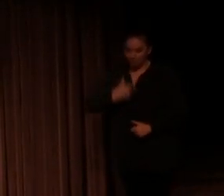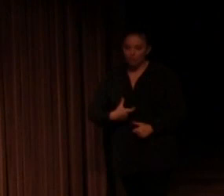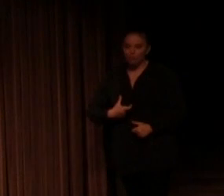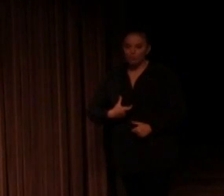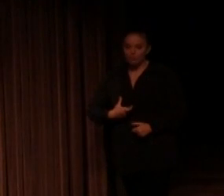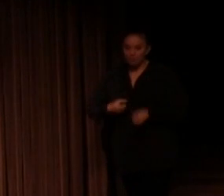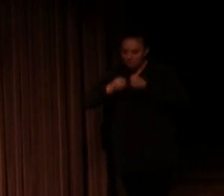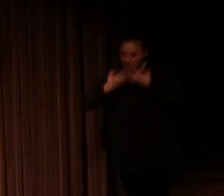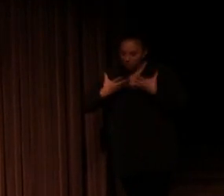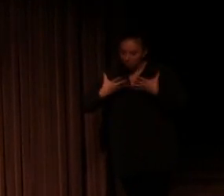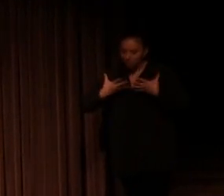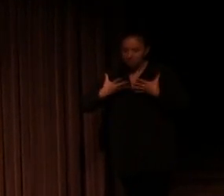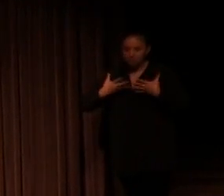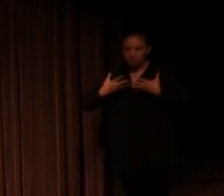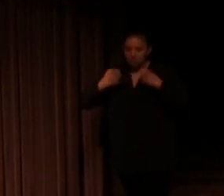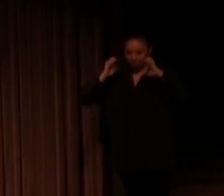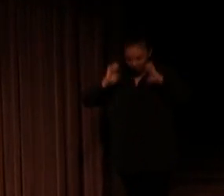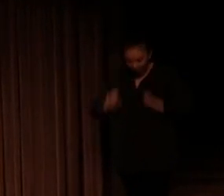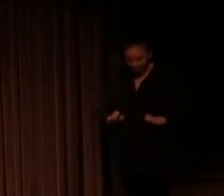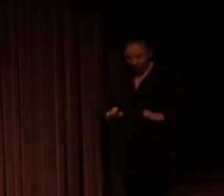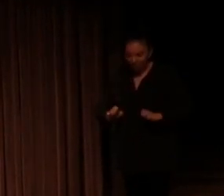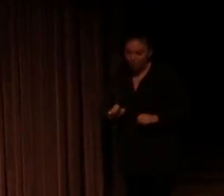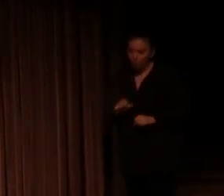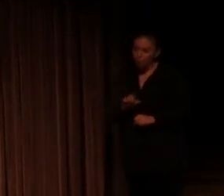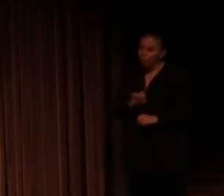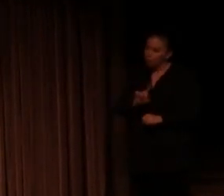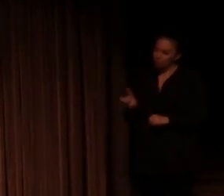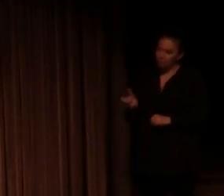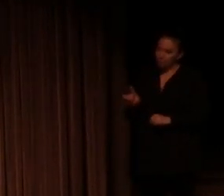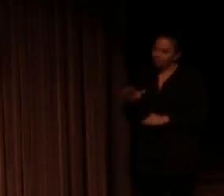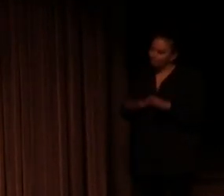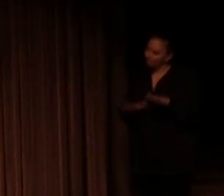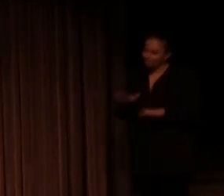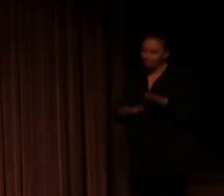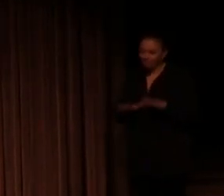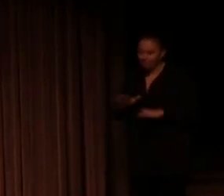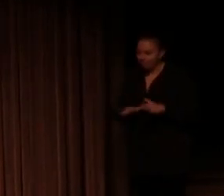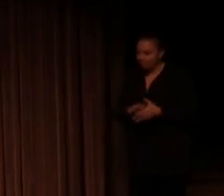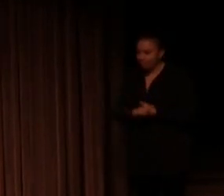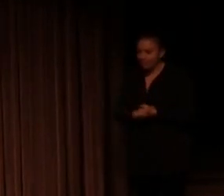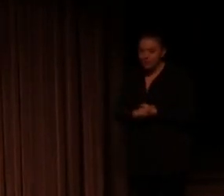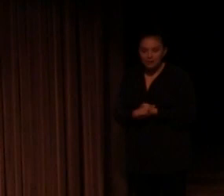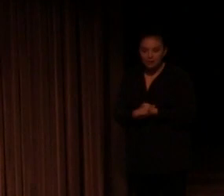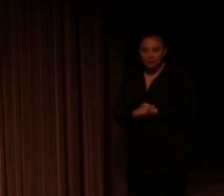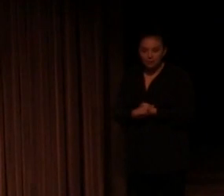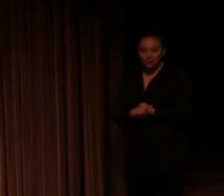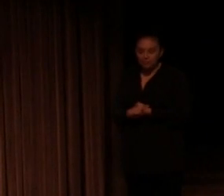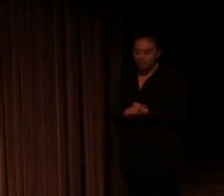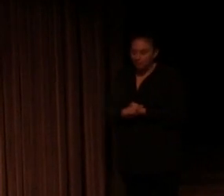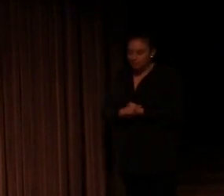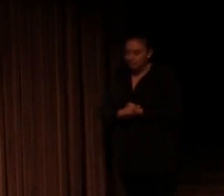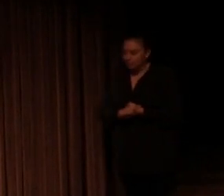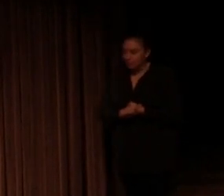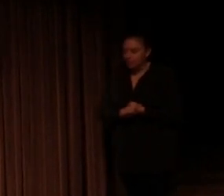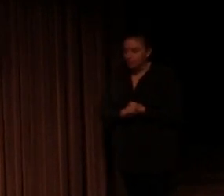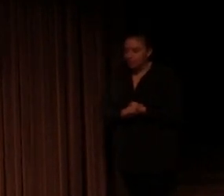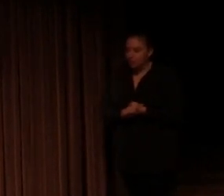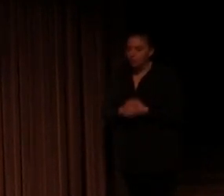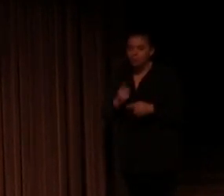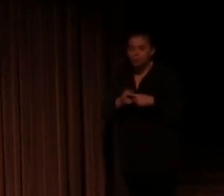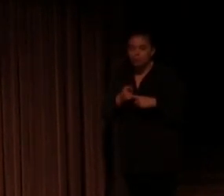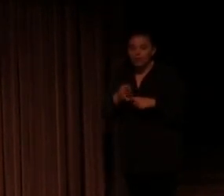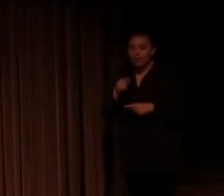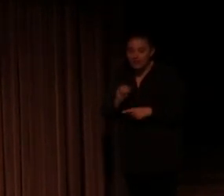primeira e de segunda categoria o que a gente faz ou deixa de fazer a gente acaba condenando essas